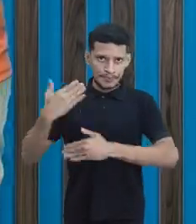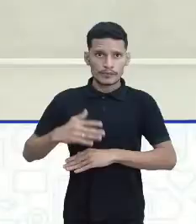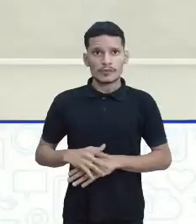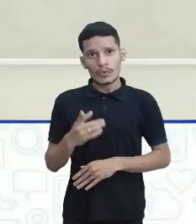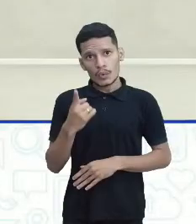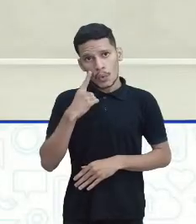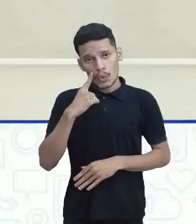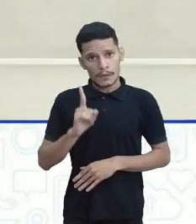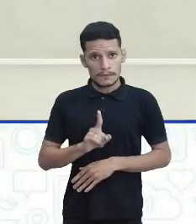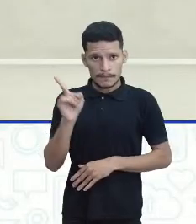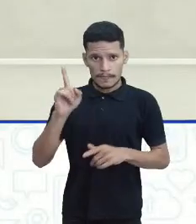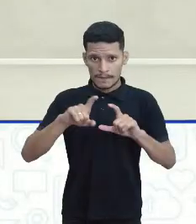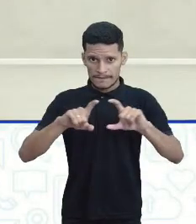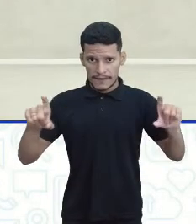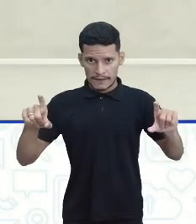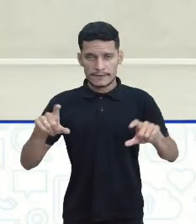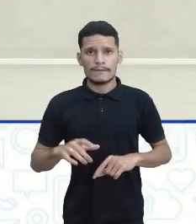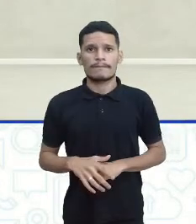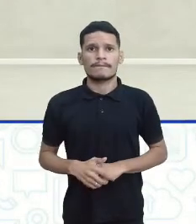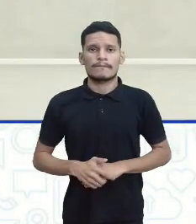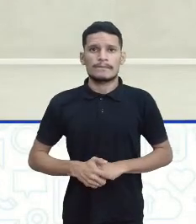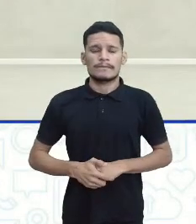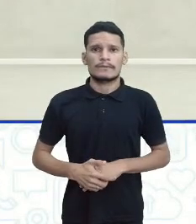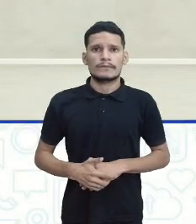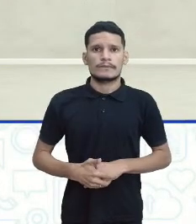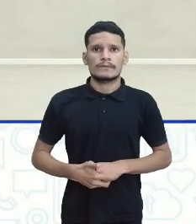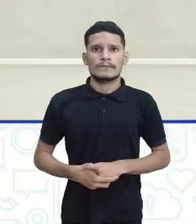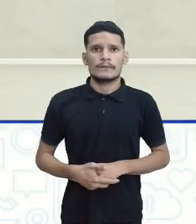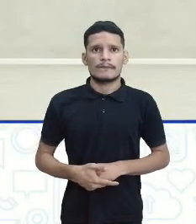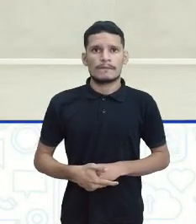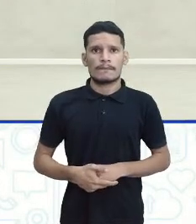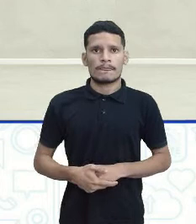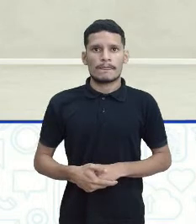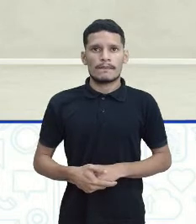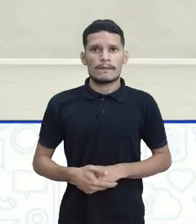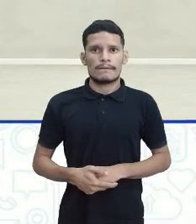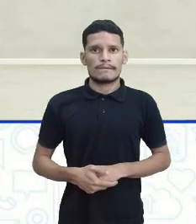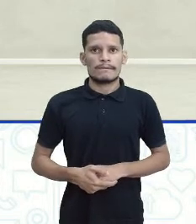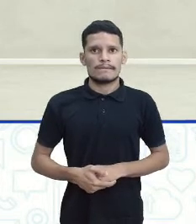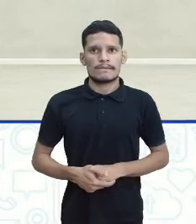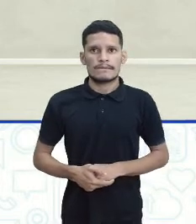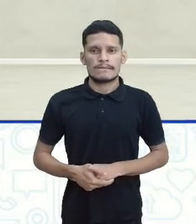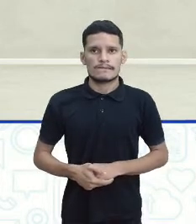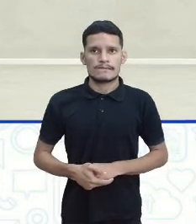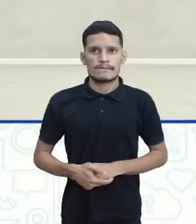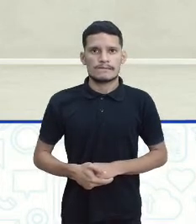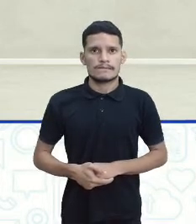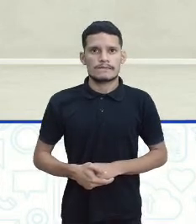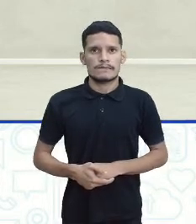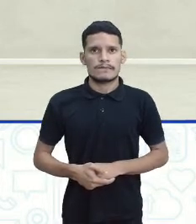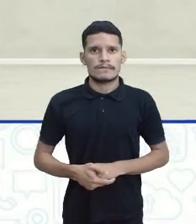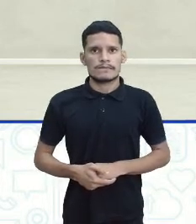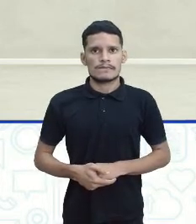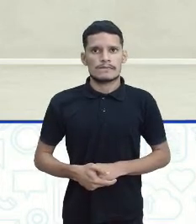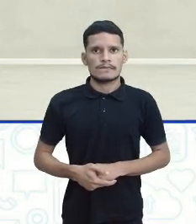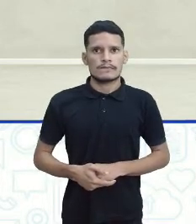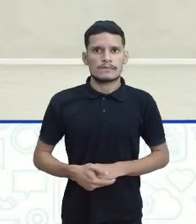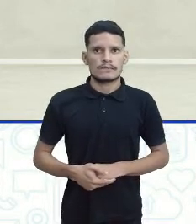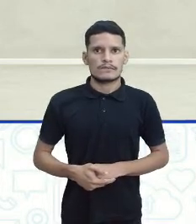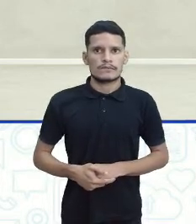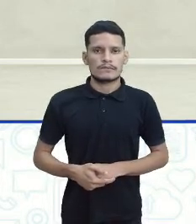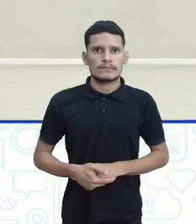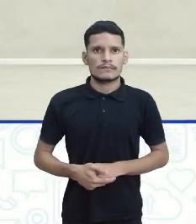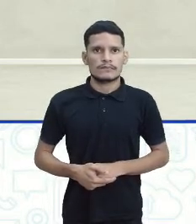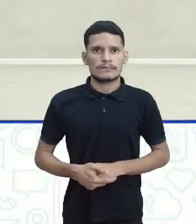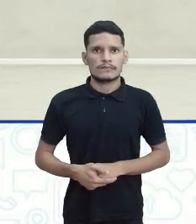então, ó. Defeat is a state of mind. Nobody is ever defeated until